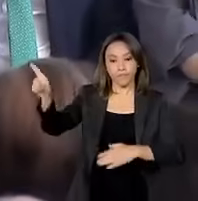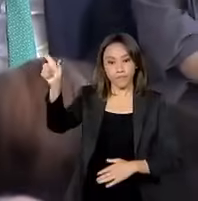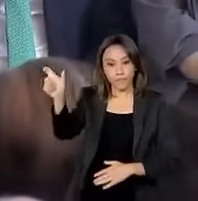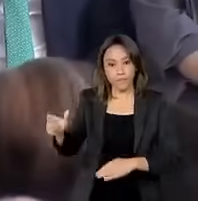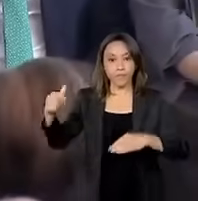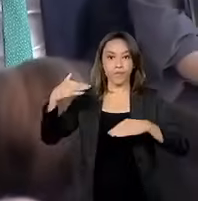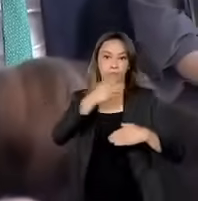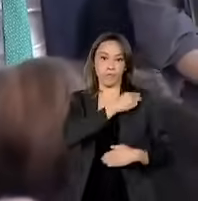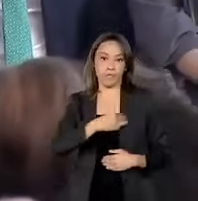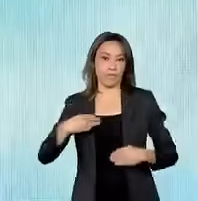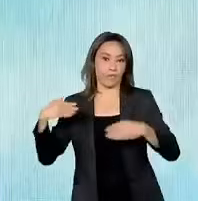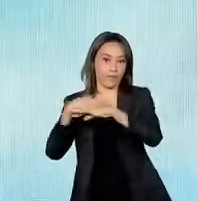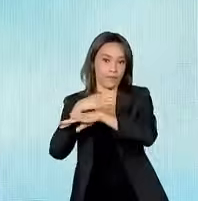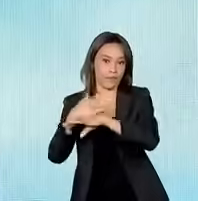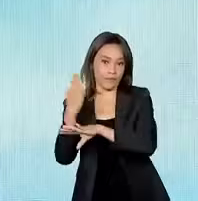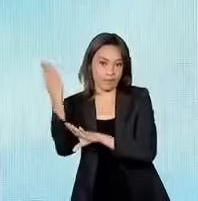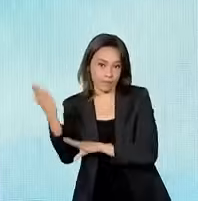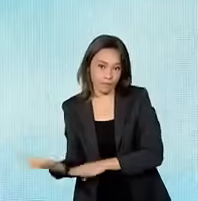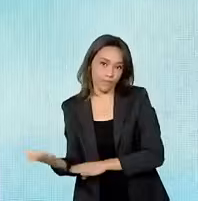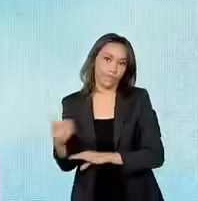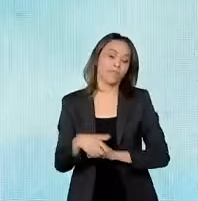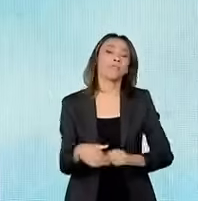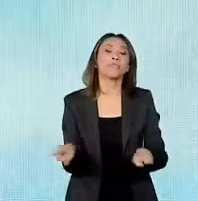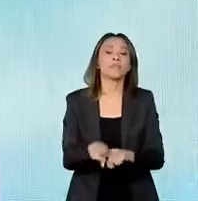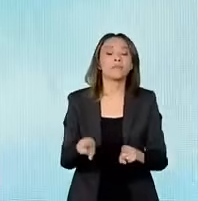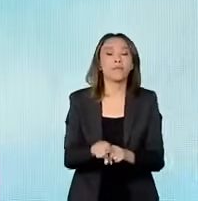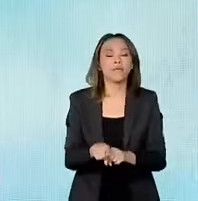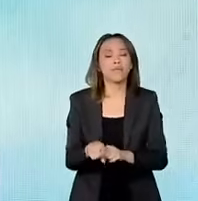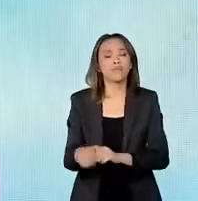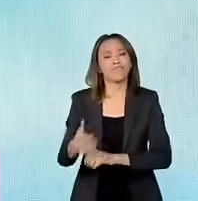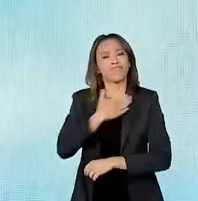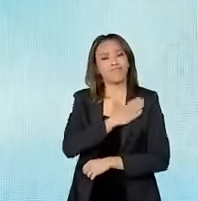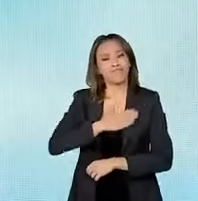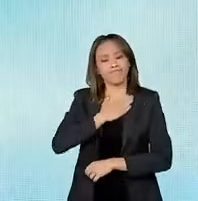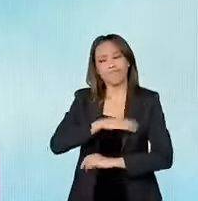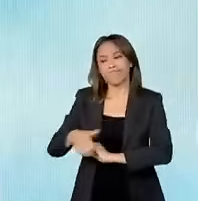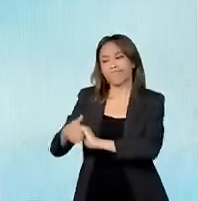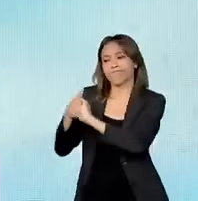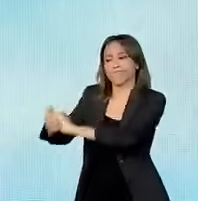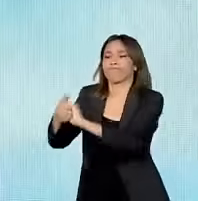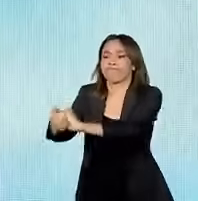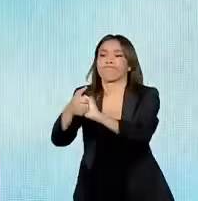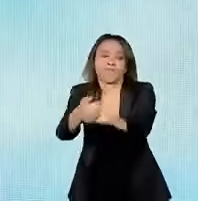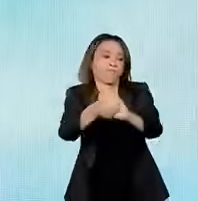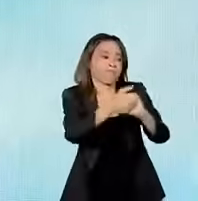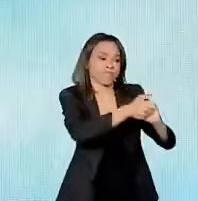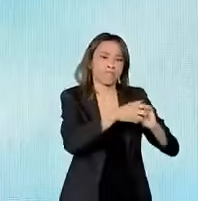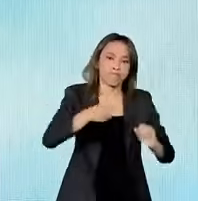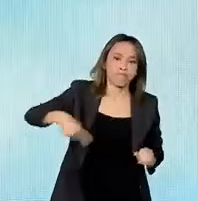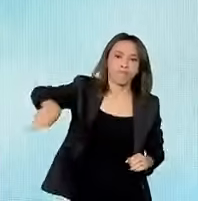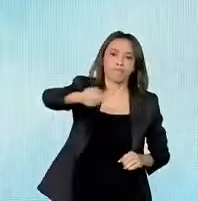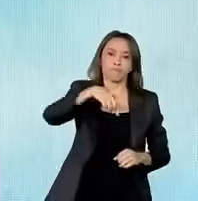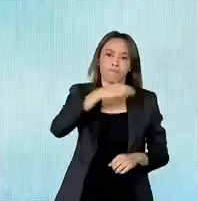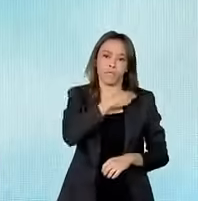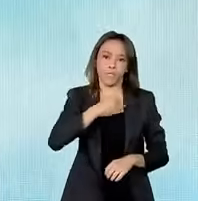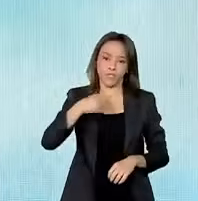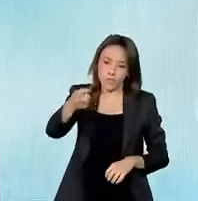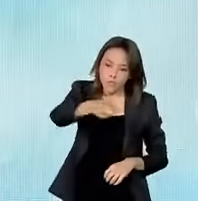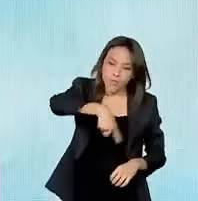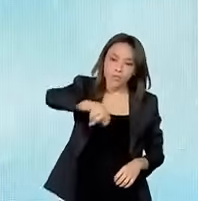Jader Filho. Cumprimentando, gostaria de cumprimentar aqui os ministros, senadores,